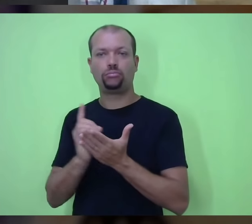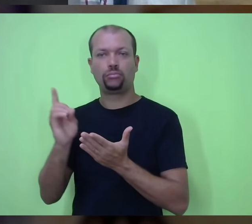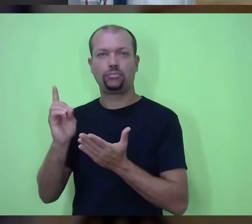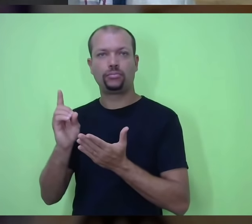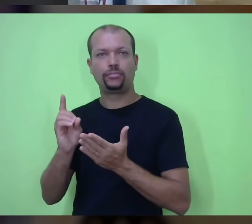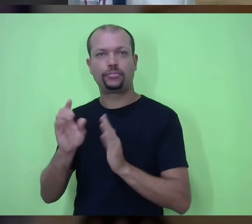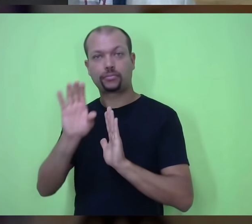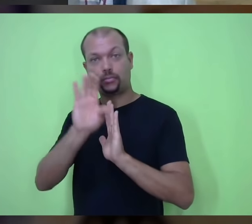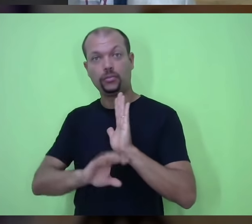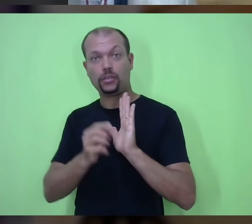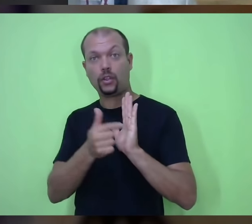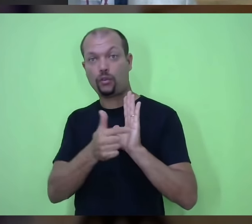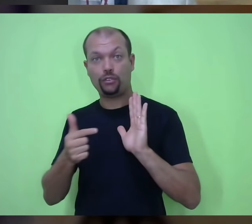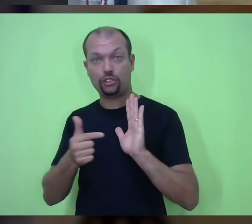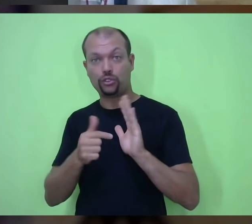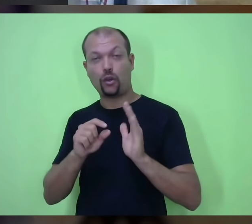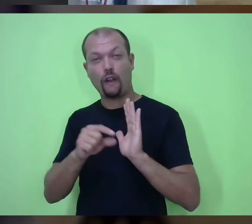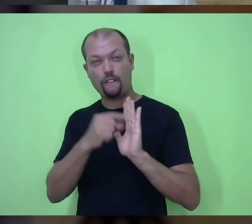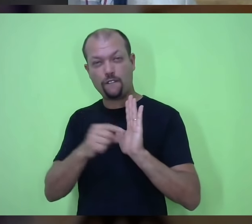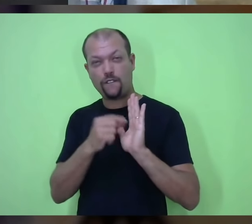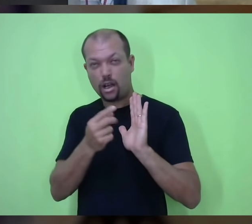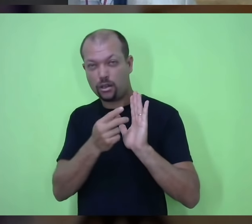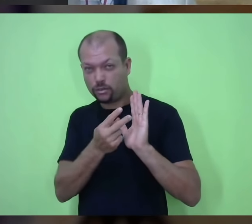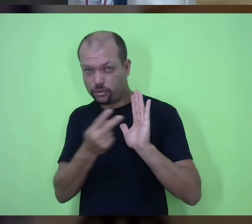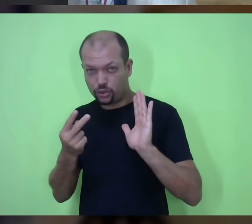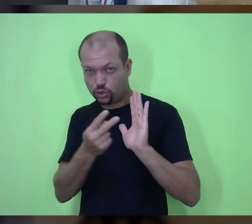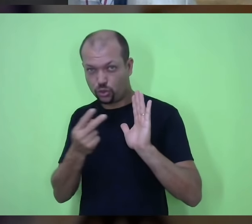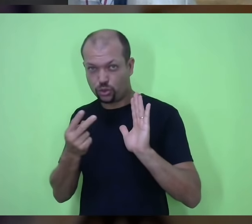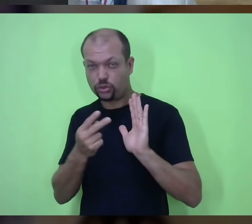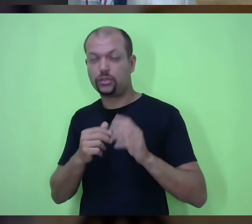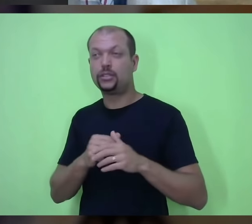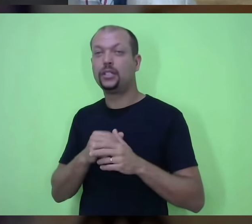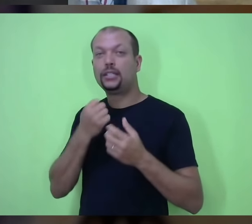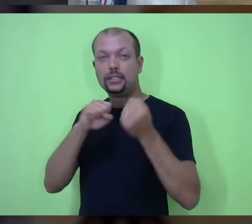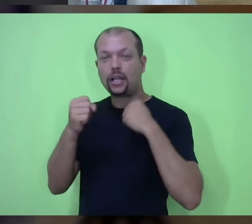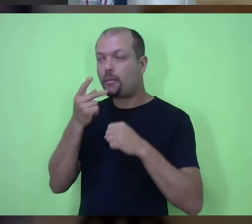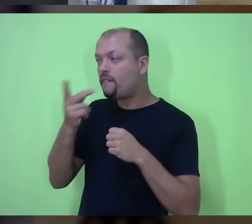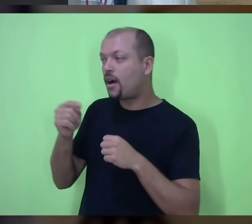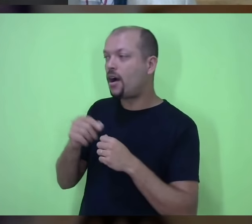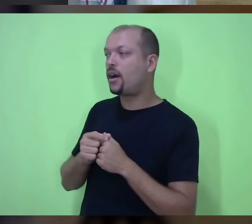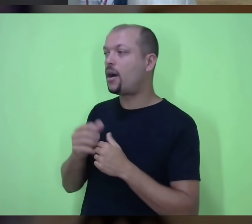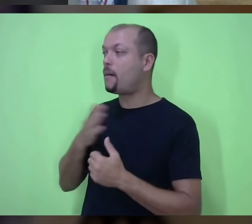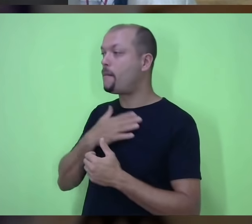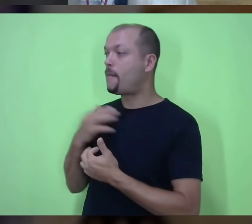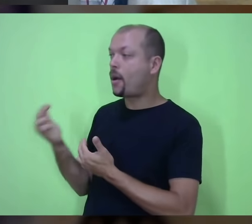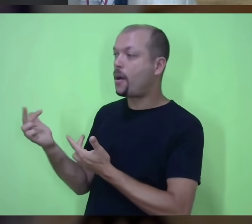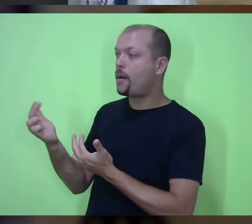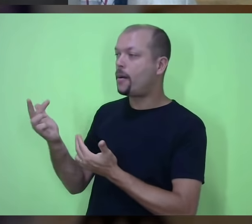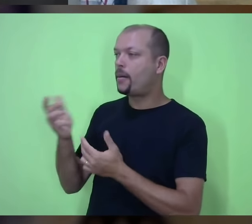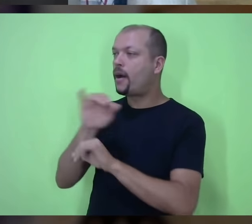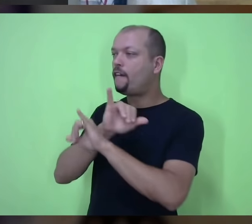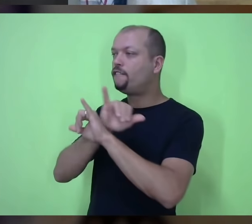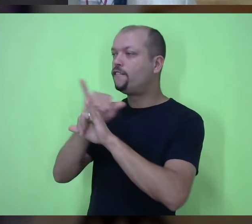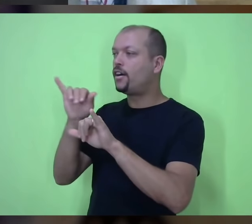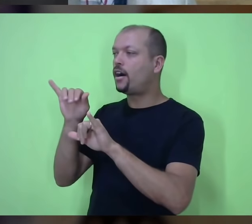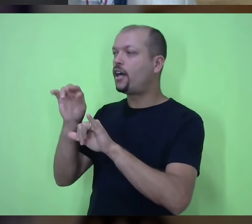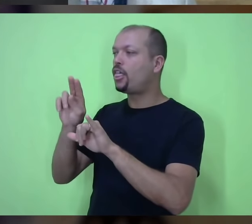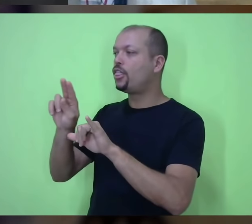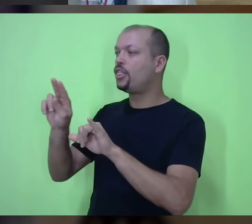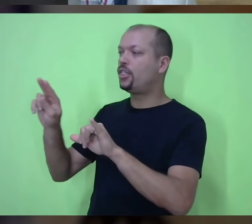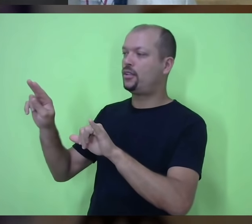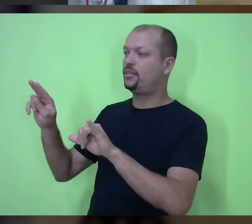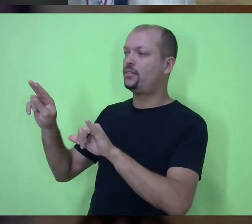do capítulo 22, o versículo 22, né, do capítulo 22 de Salmos, dizer: aos meus irmãos declarei o teu